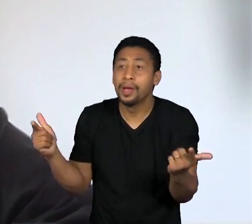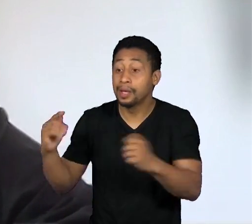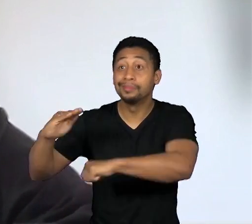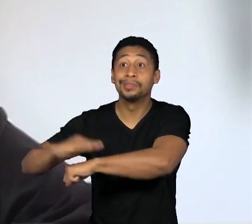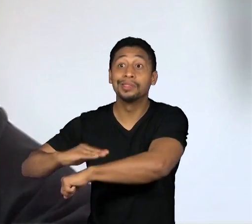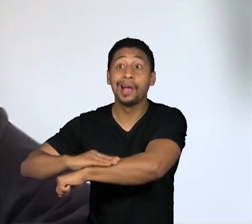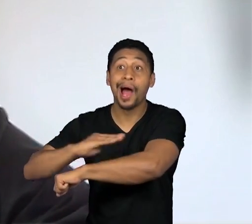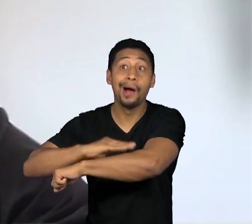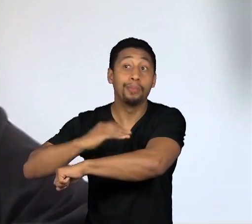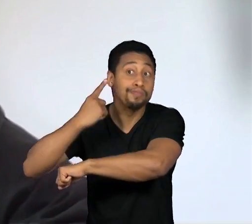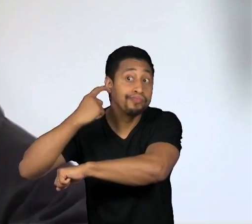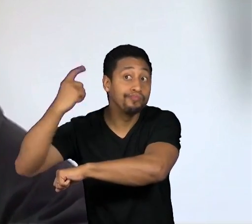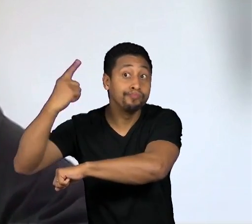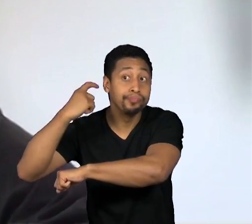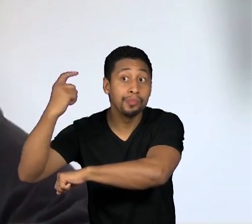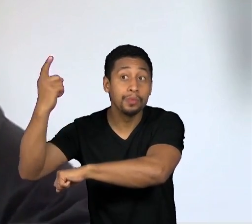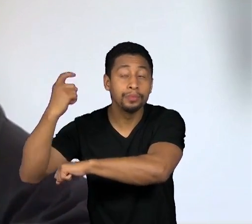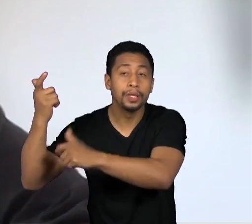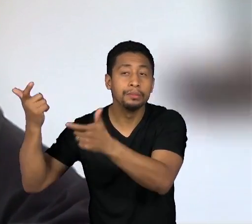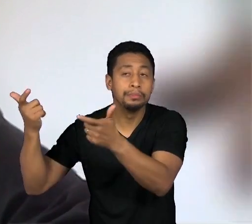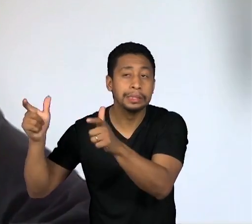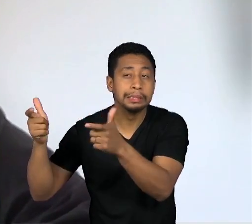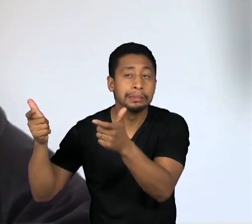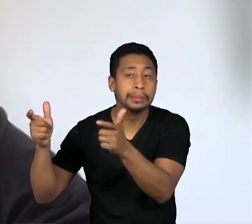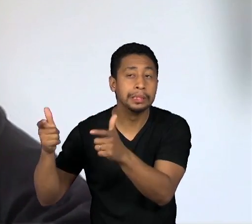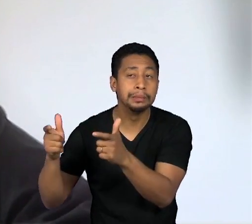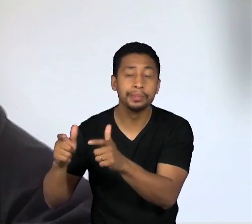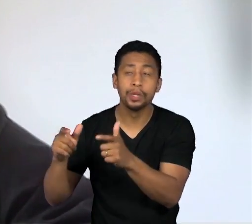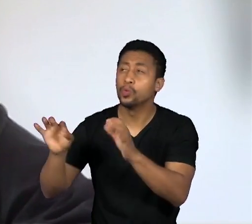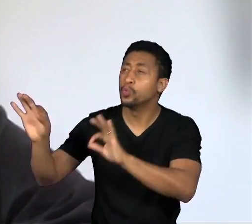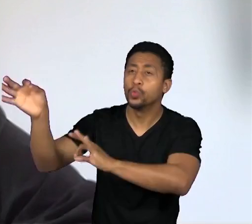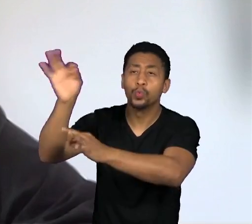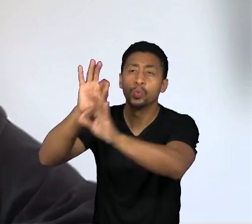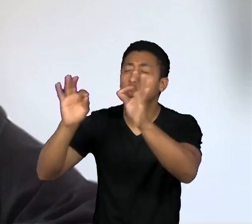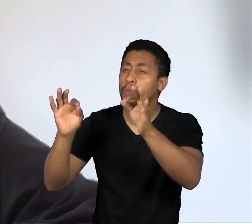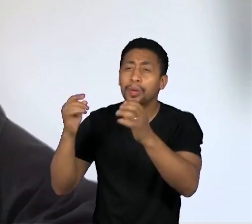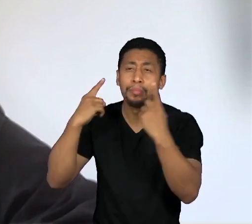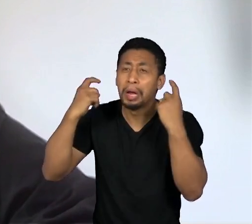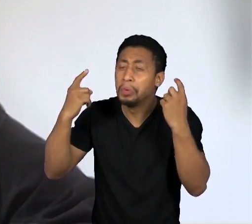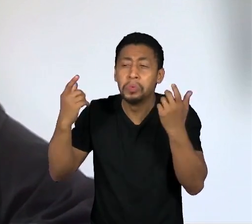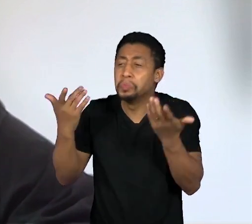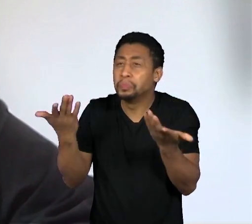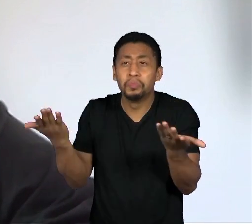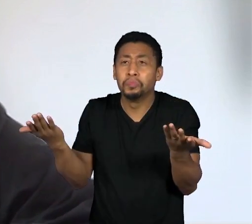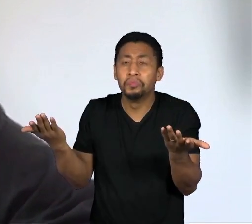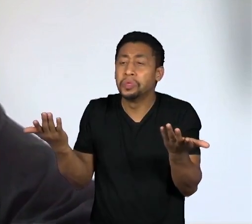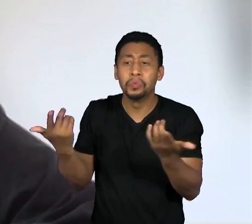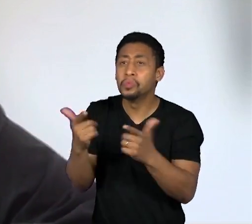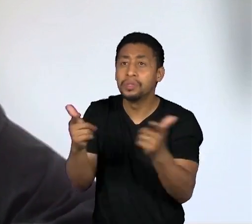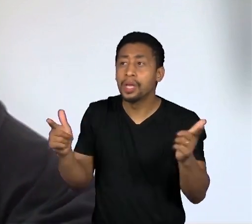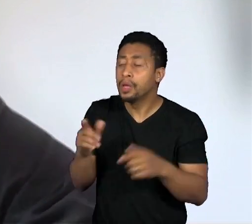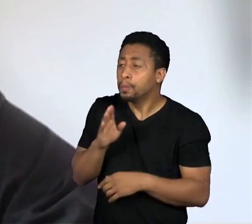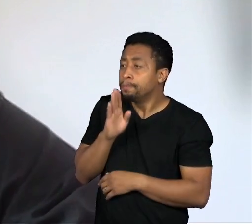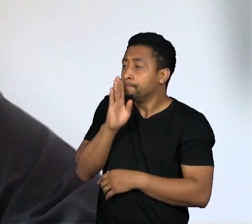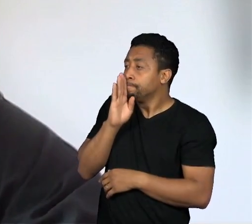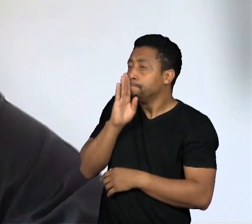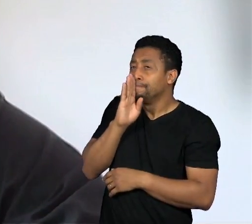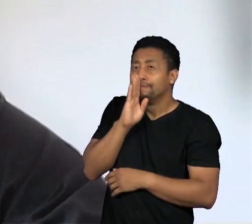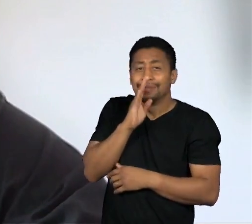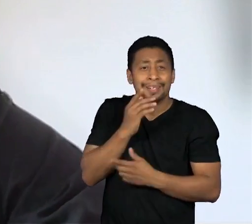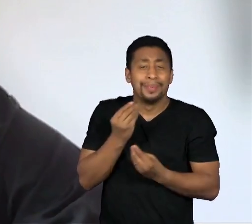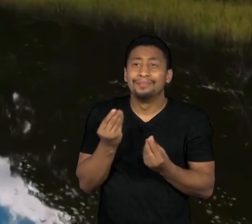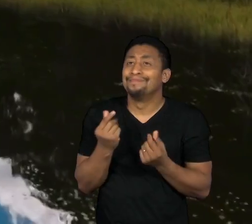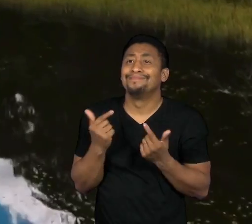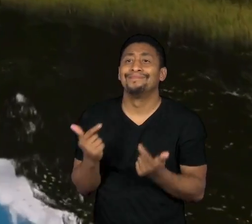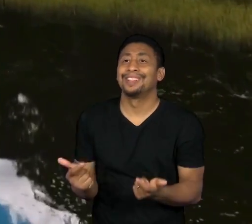isso, né? O mundo está ficando mais sem graça, mais chato. Eu acho que é importante também, para algumas pessoas que valorizam isso, né? Eu acho que